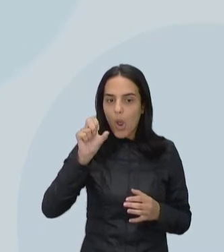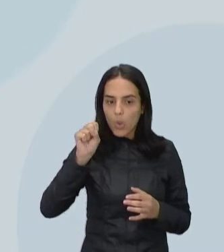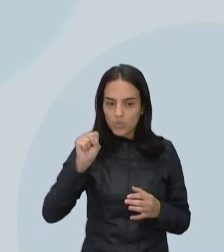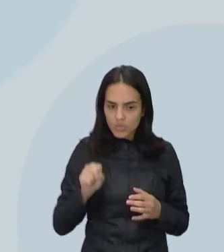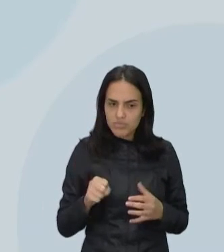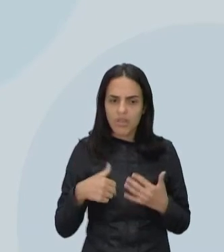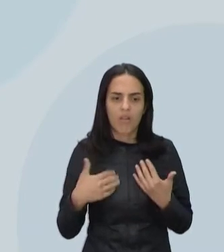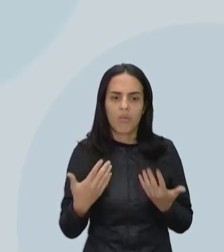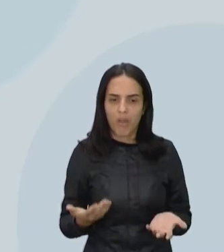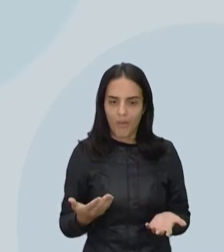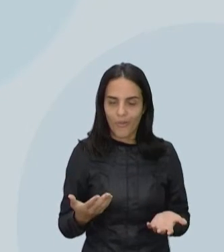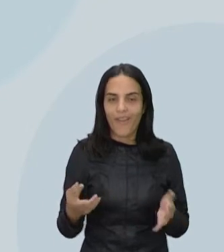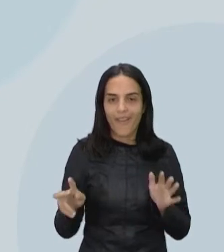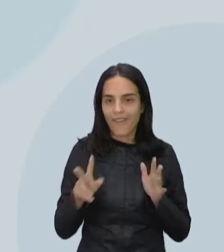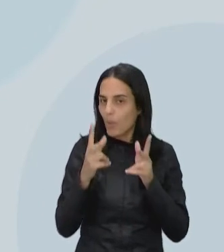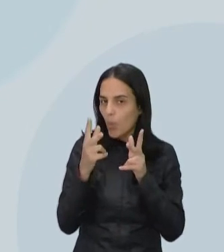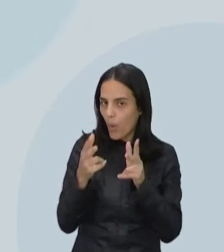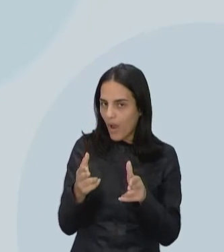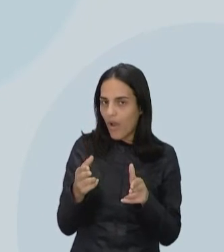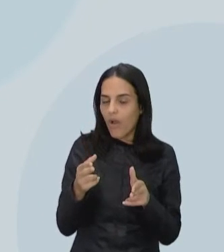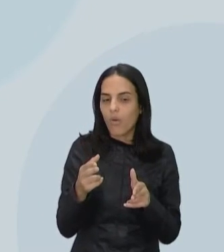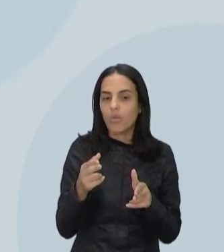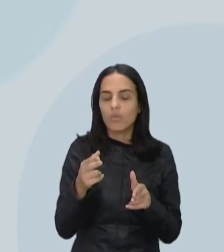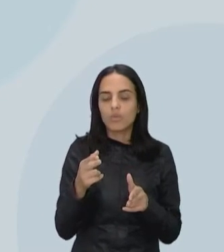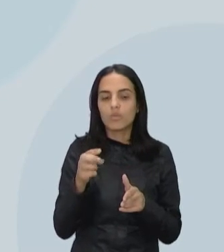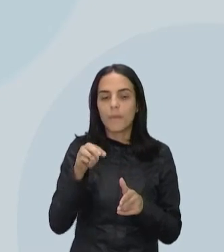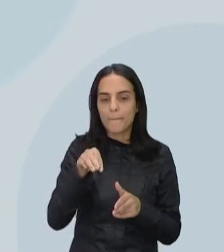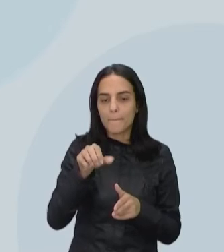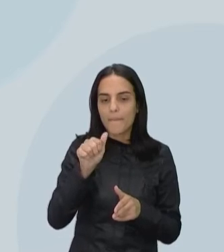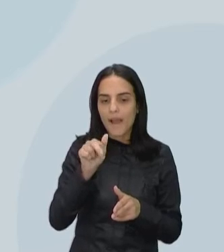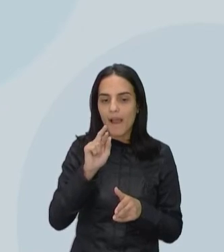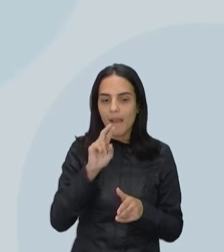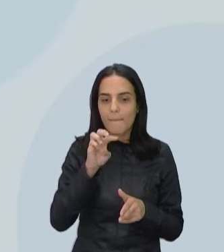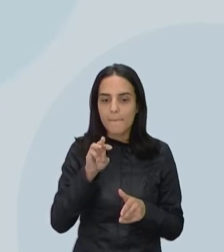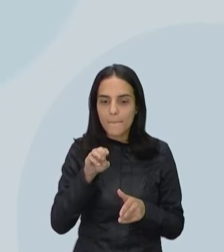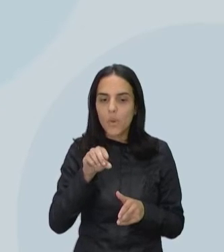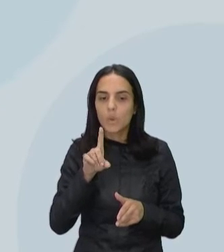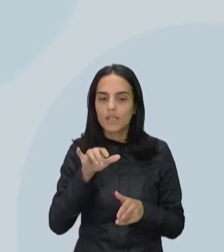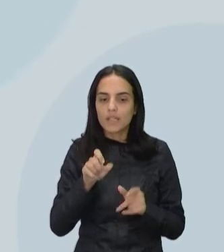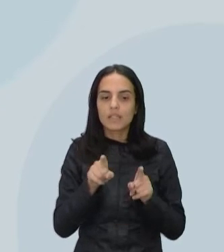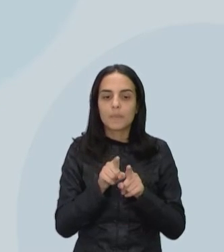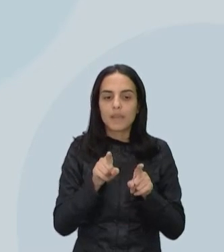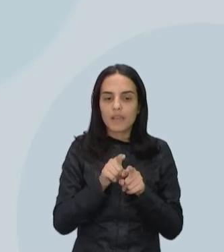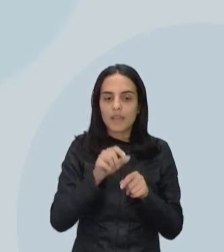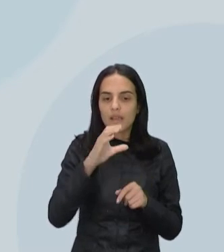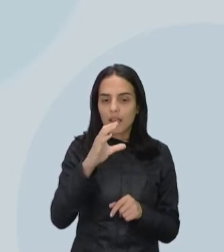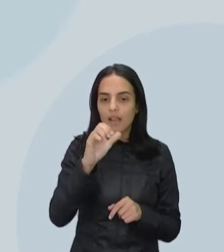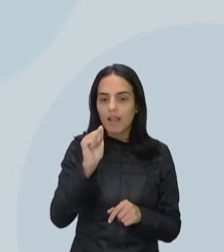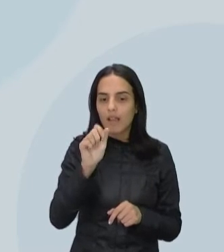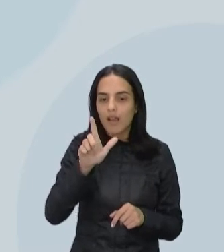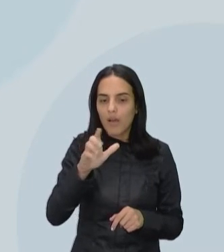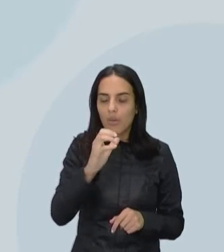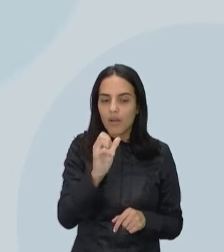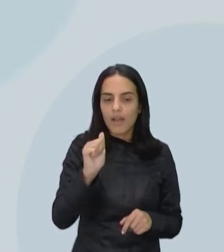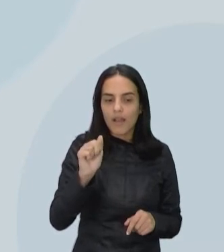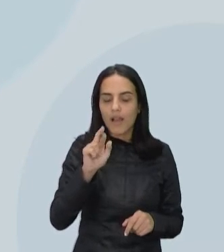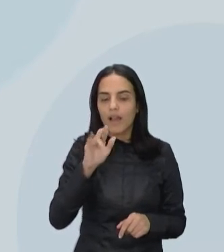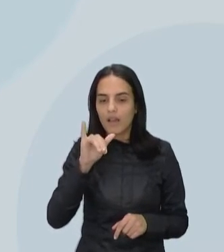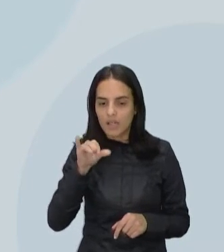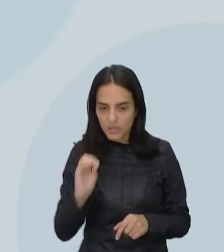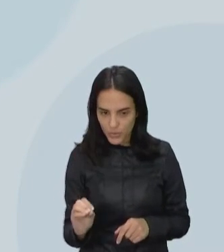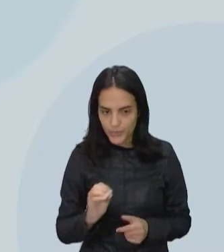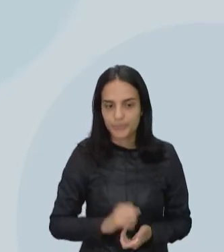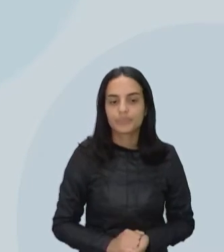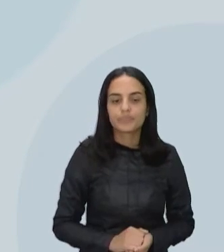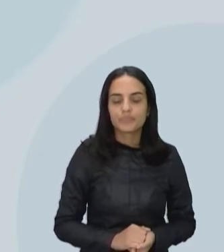cálcio está na forma de mármore, né, que é o carbonato de cálcio, e na forma de calcário, que também é carbonato de cálcio. Vai depender da estruturação, um está num estado particulado, ou